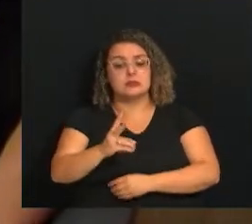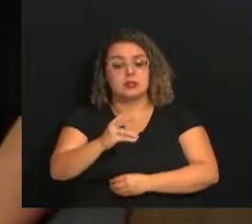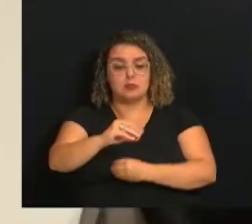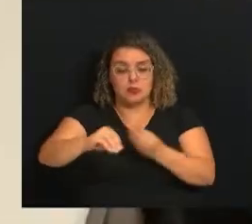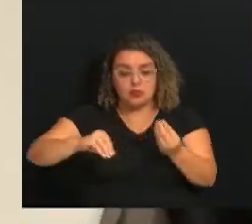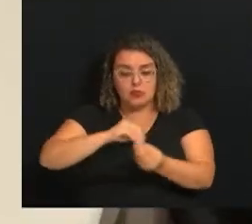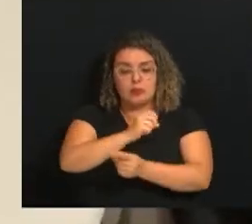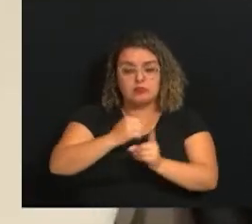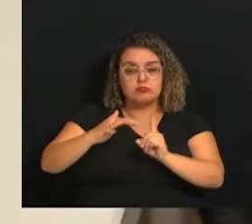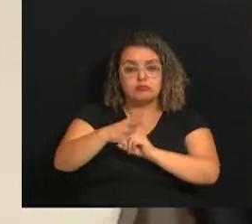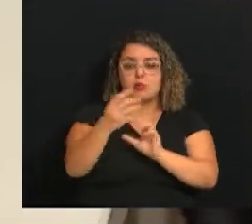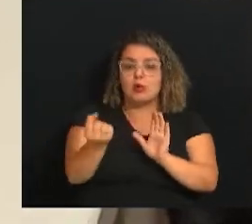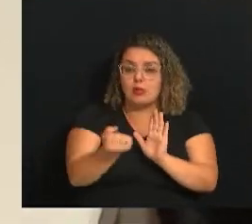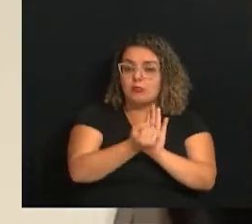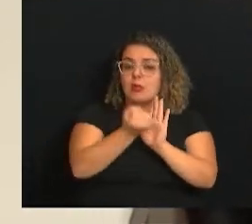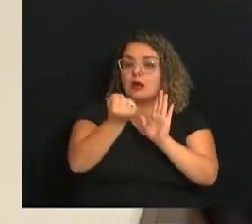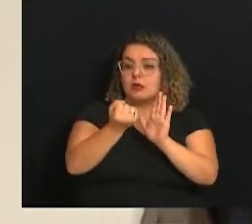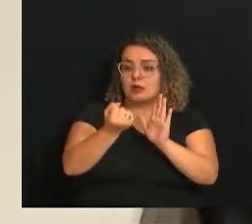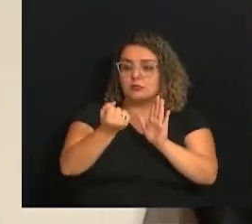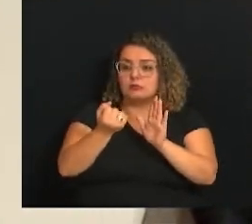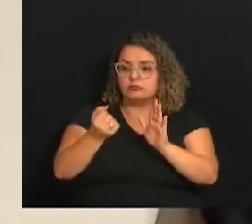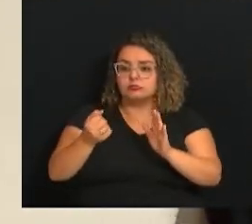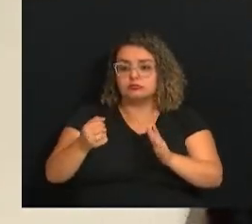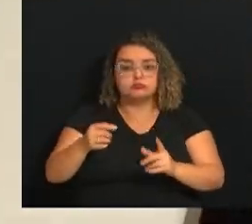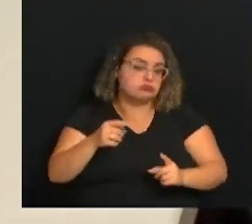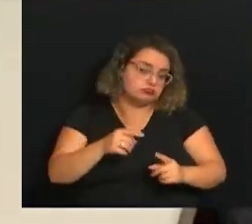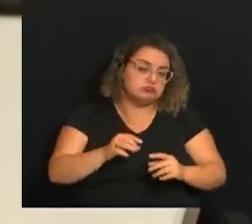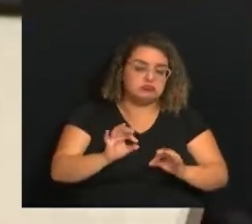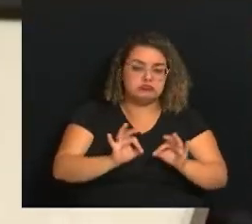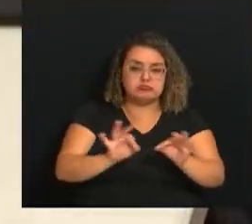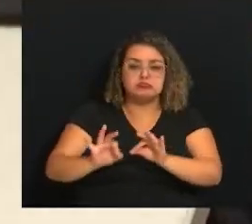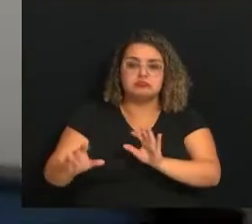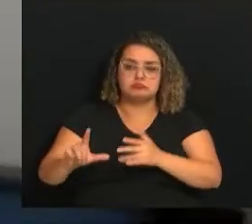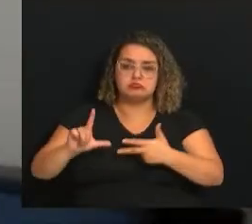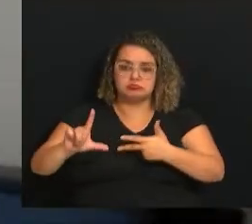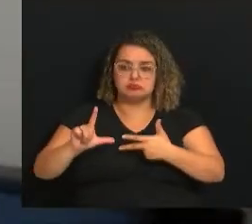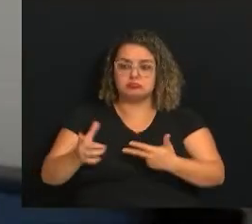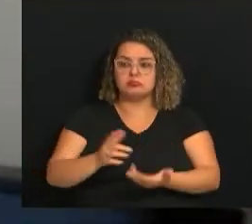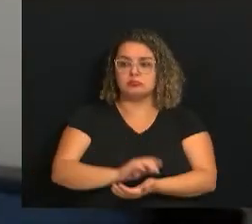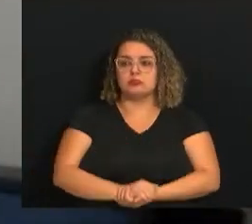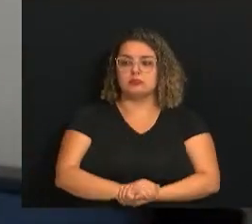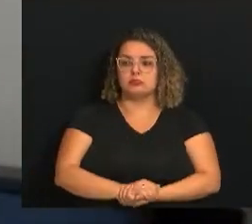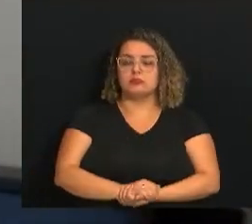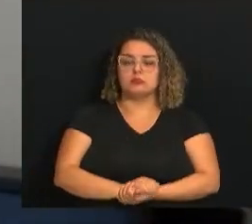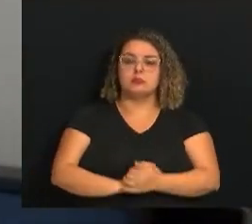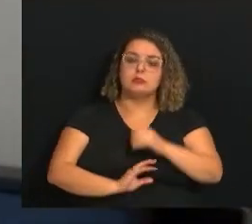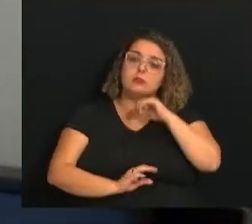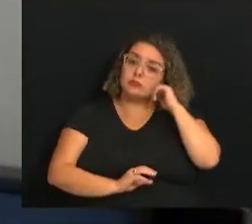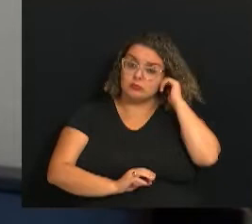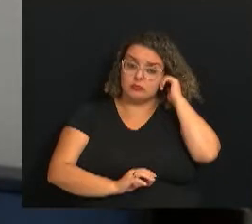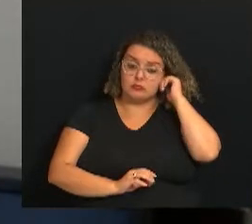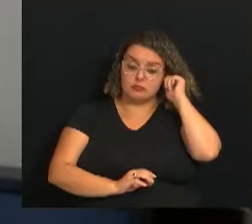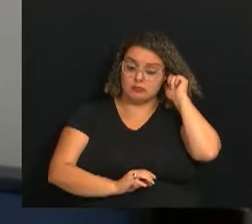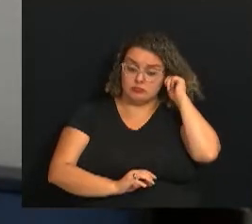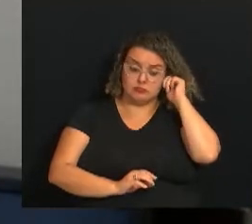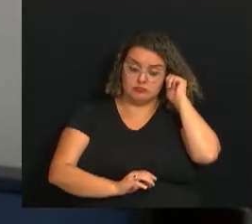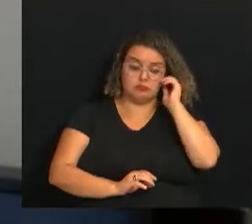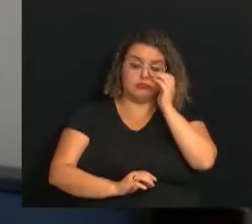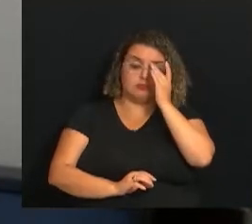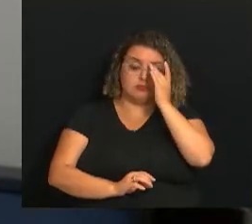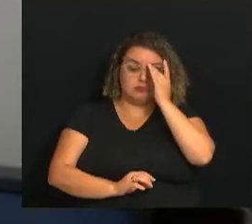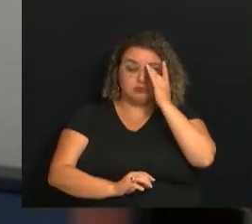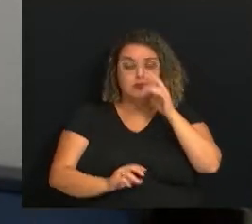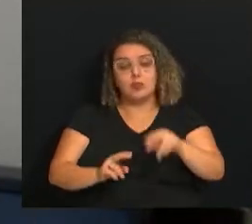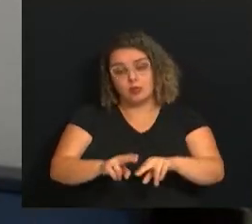a marca registrada desse tipo de ferramenta legislativa. Isso a gente está fazendo nesse momento, essa discussão.